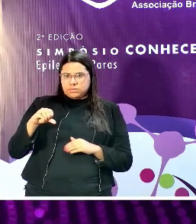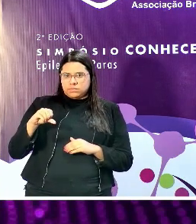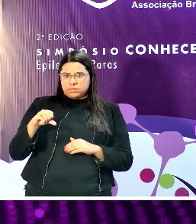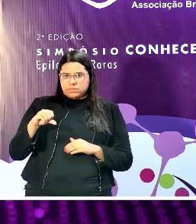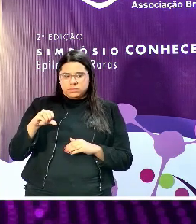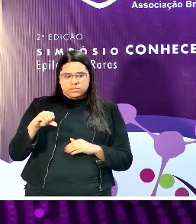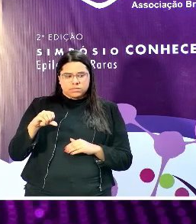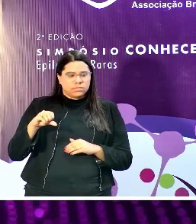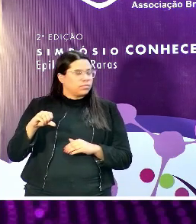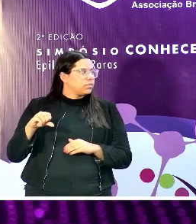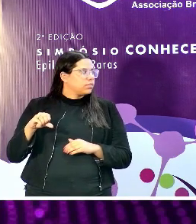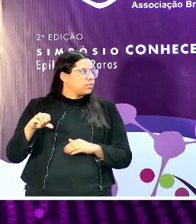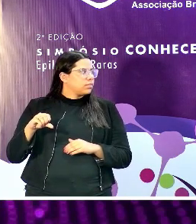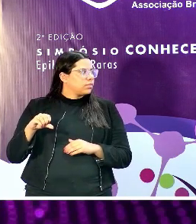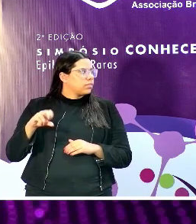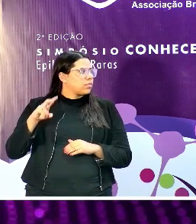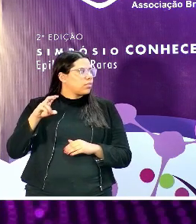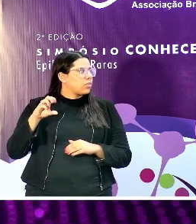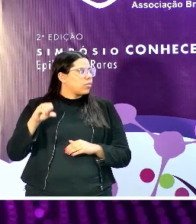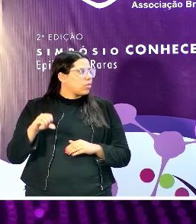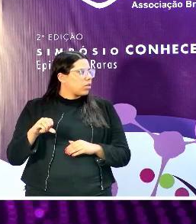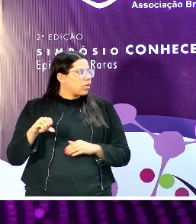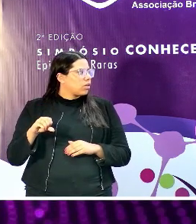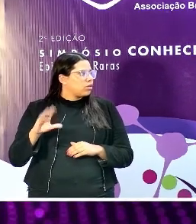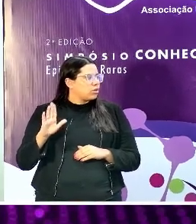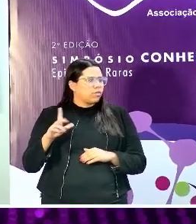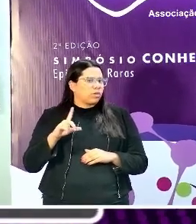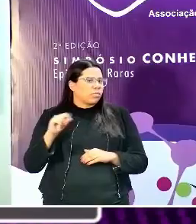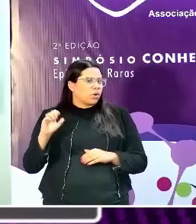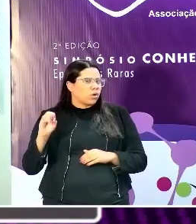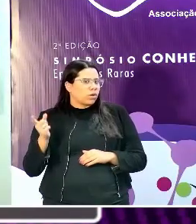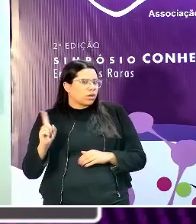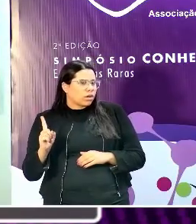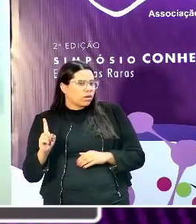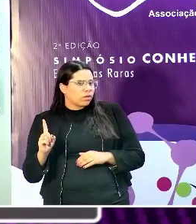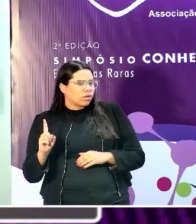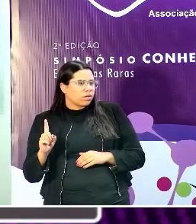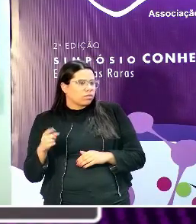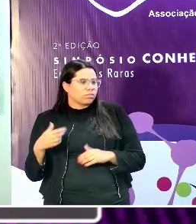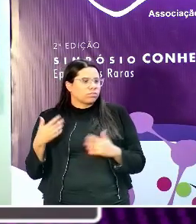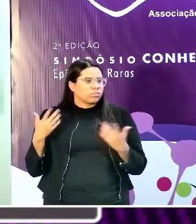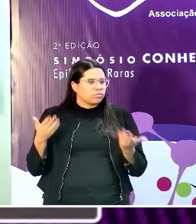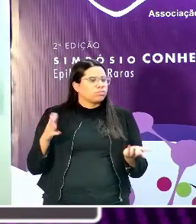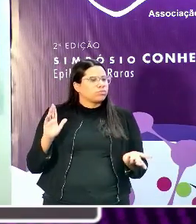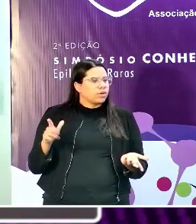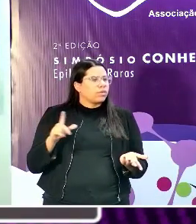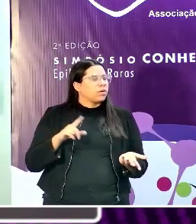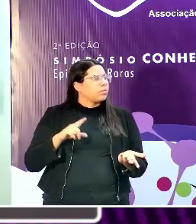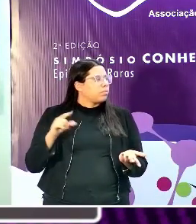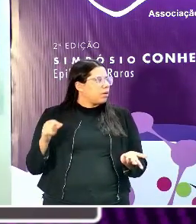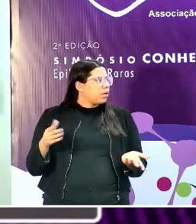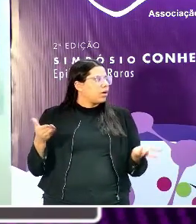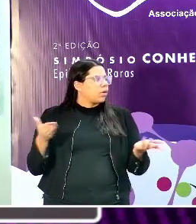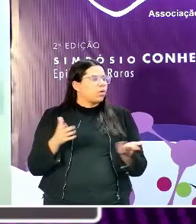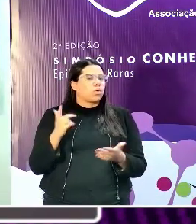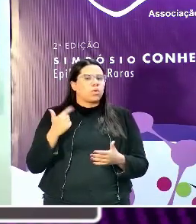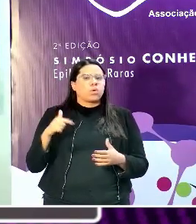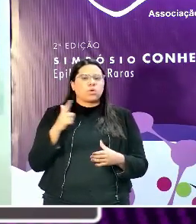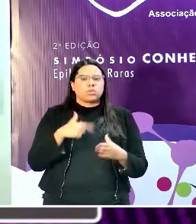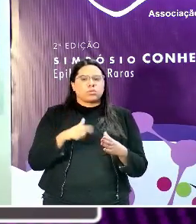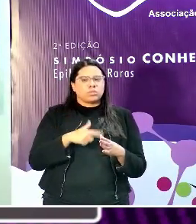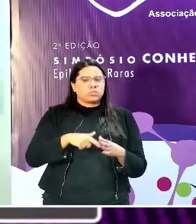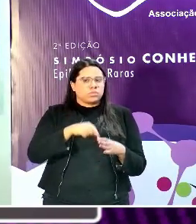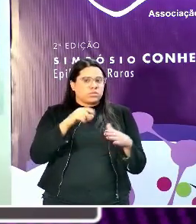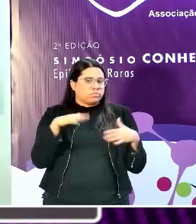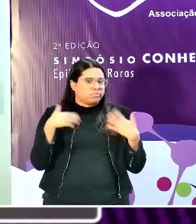59? Eu acho que o 59 já saiu ou não? Já saiu. Vamos para mais um sorteio,